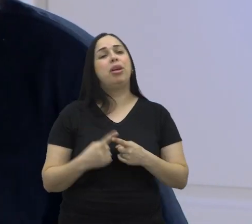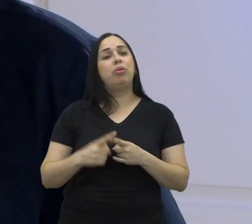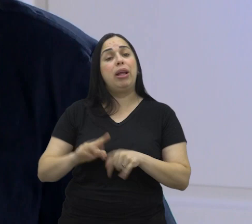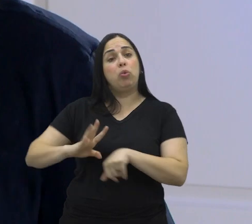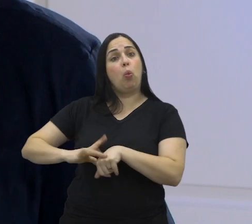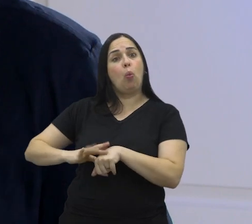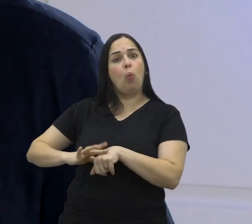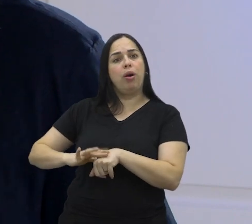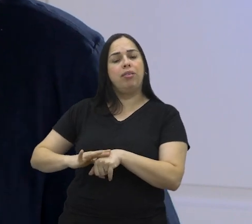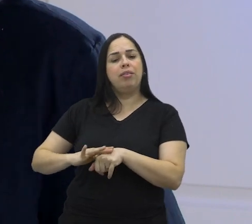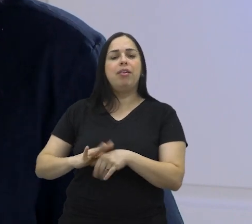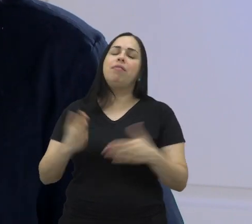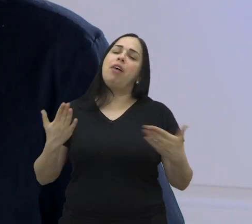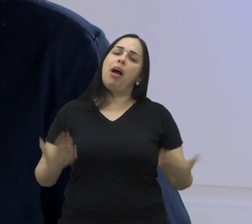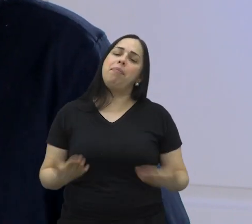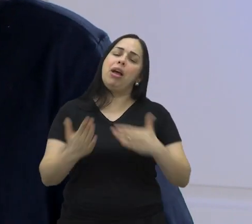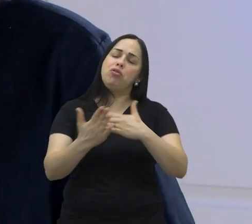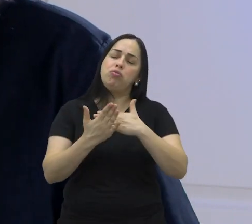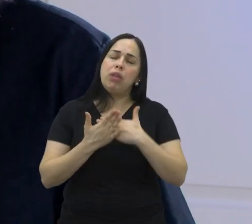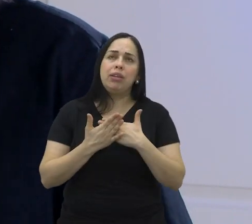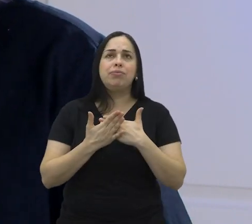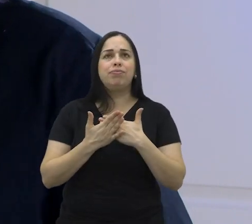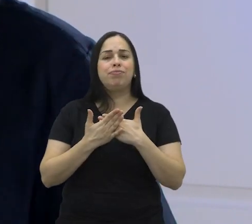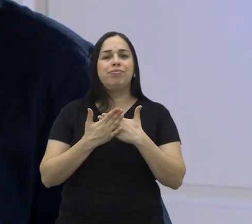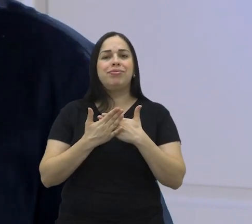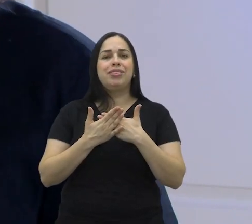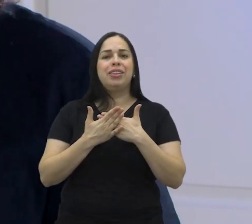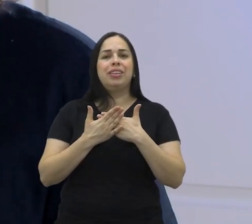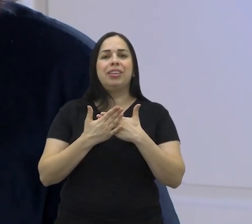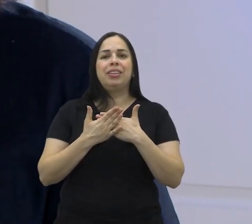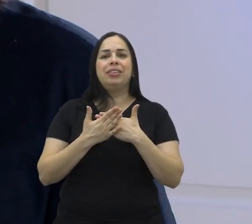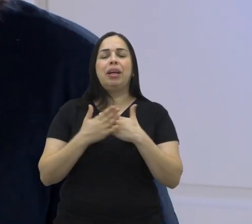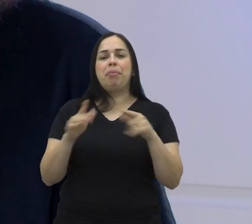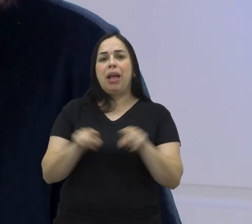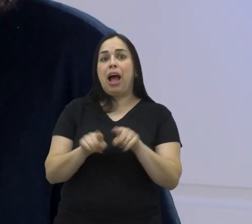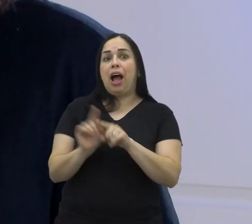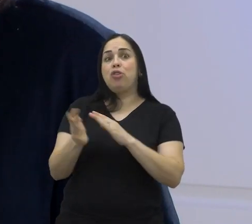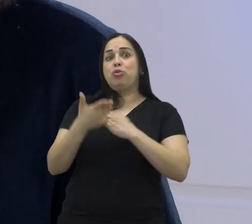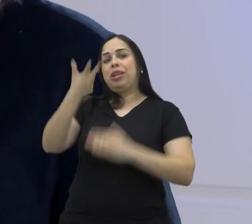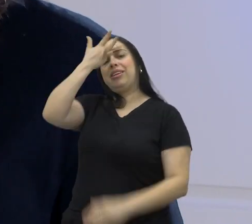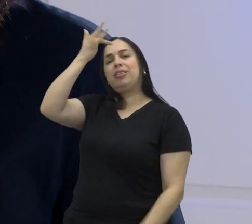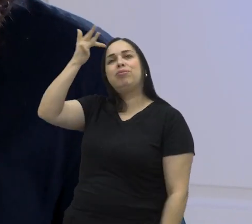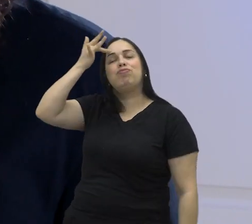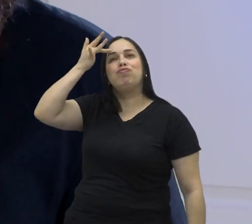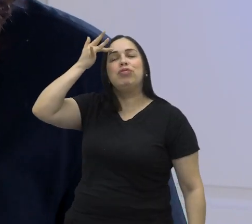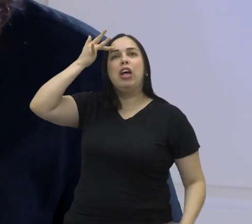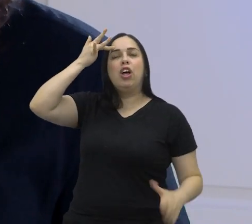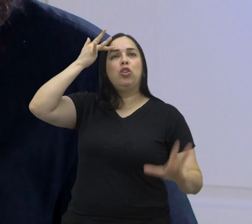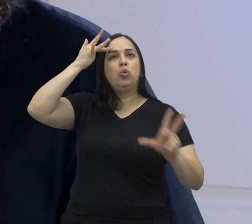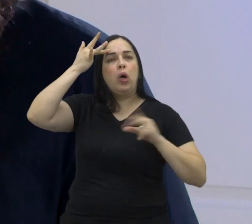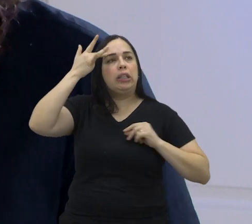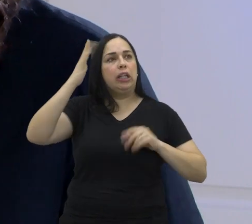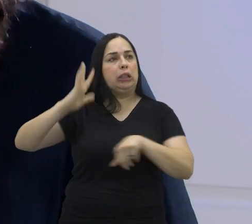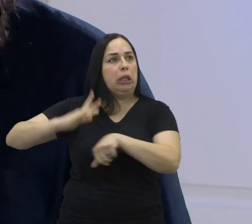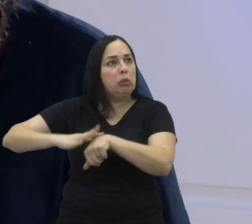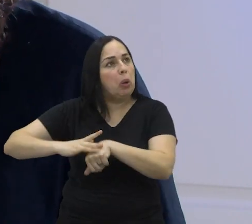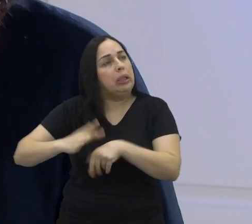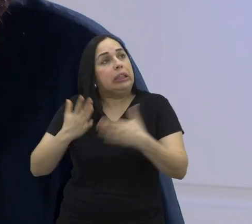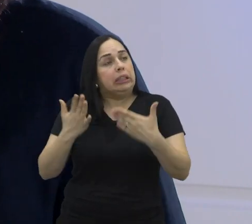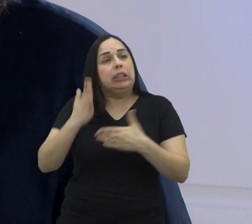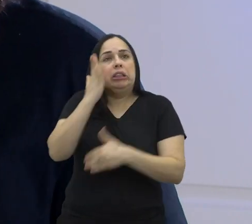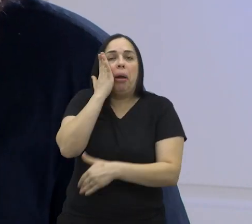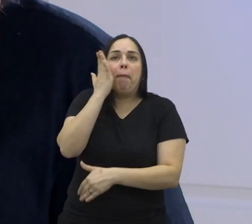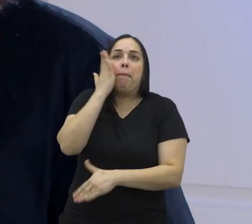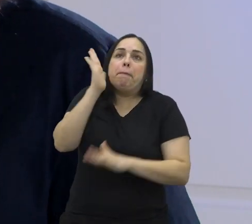minha doença, pode melhorar, às vezes melhora até a nossa saúde mental, que a gente pensa, nossa, eu tenho essa doença, eu